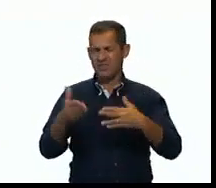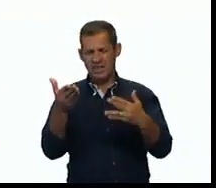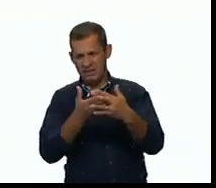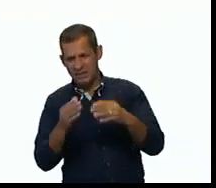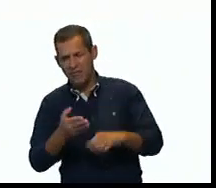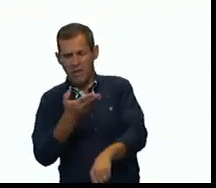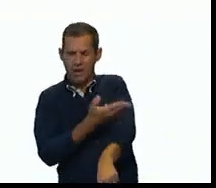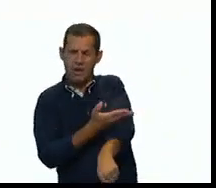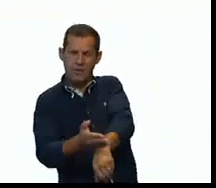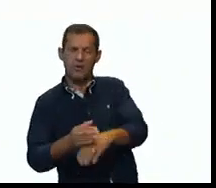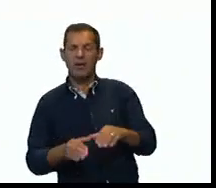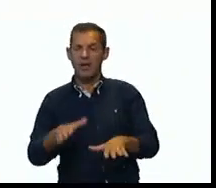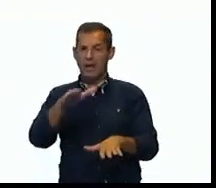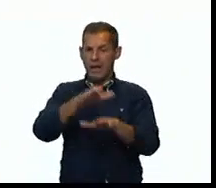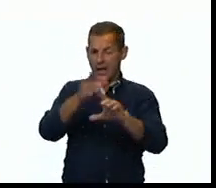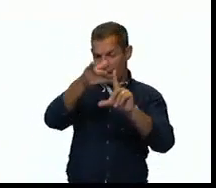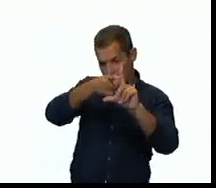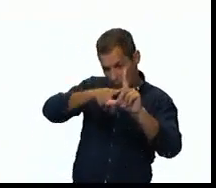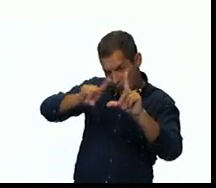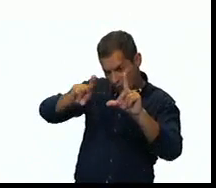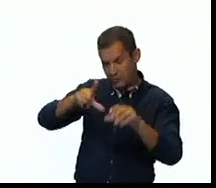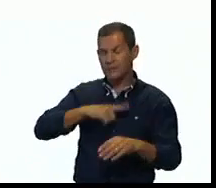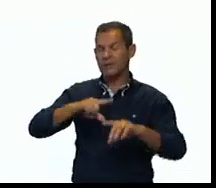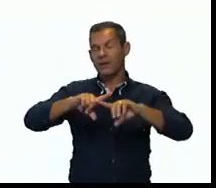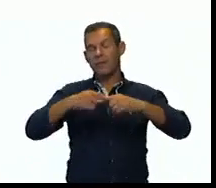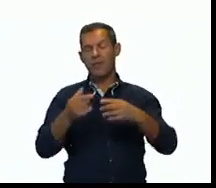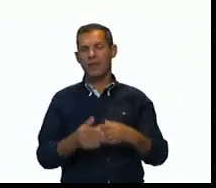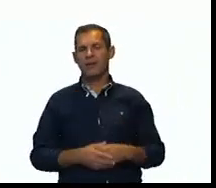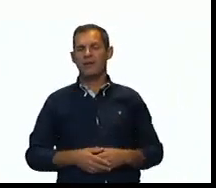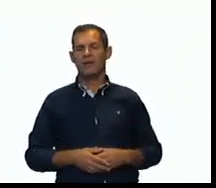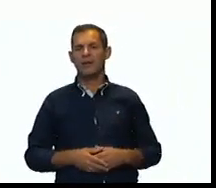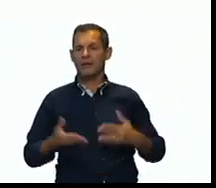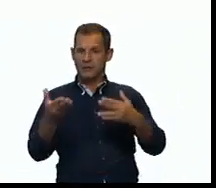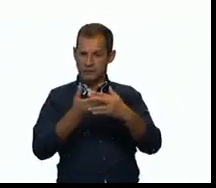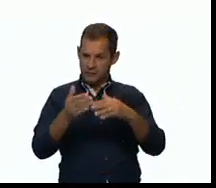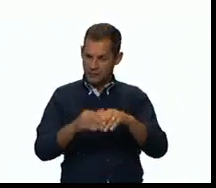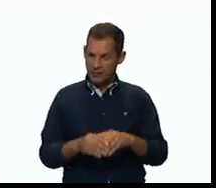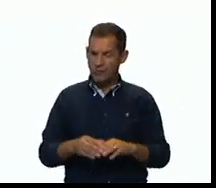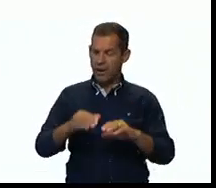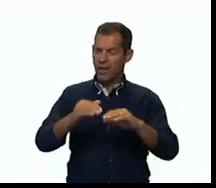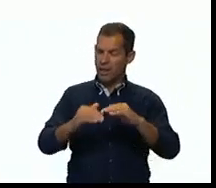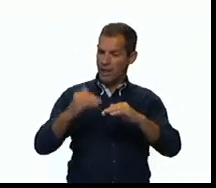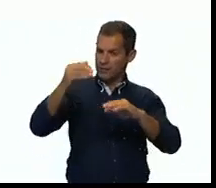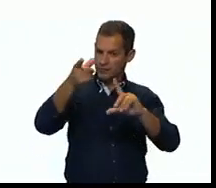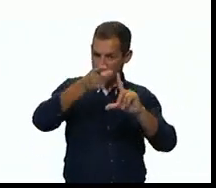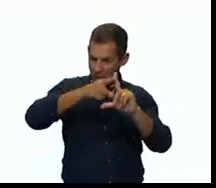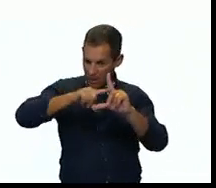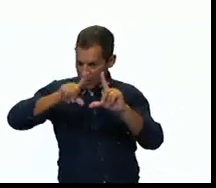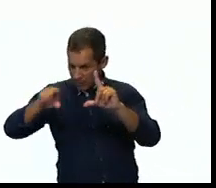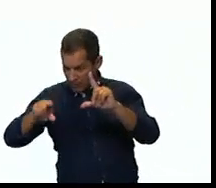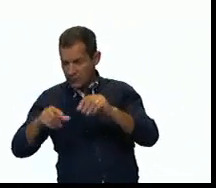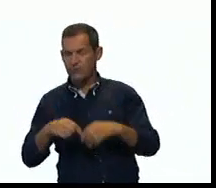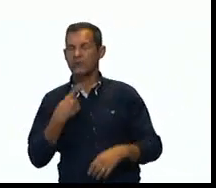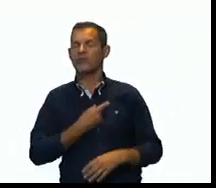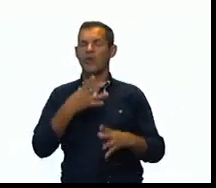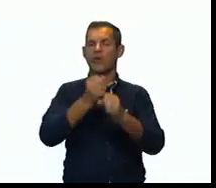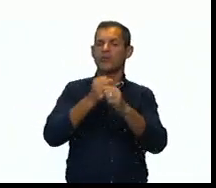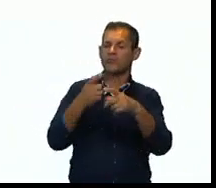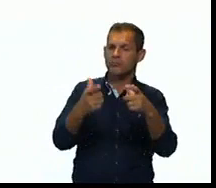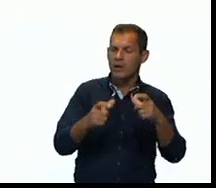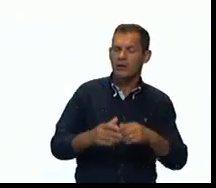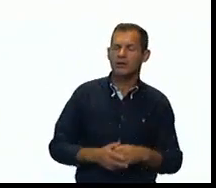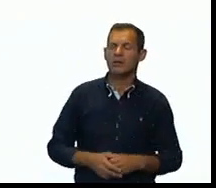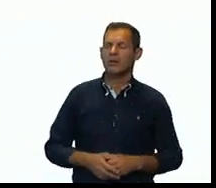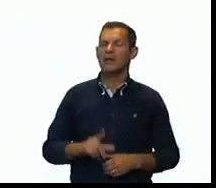em branco abaixo da curva. A gente tem mais espaços sob a curva. A área aqui, se nós